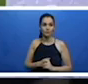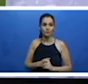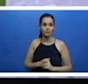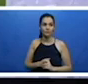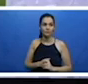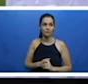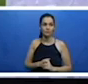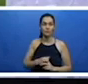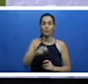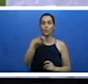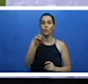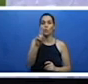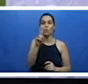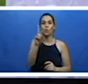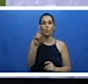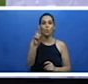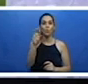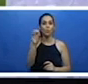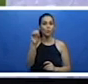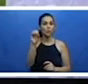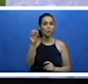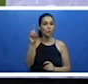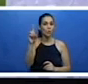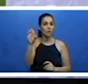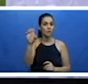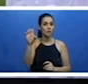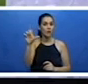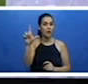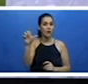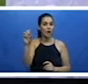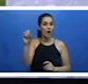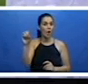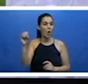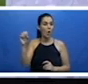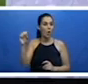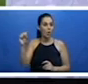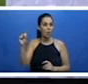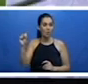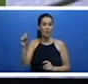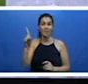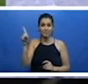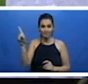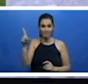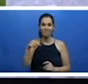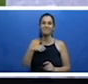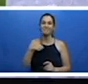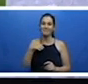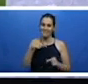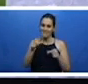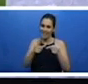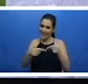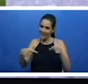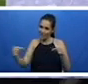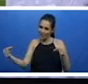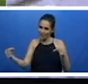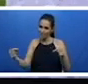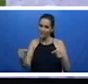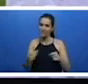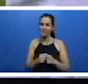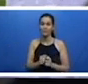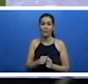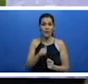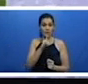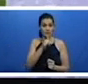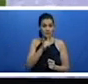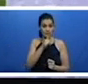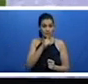Agora, os urodelos ou caudatas, animais anfíbios que apresentam cauda. A salamandra é um exemplo. Essa aqui é